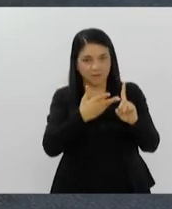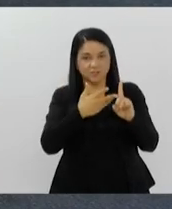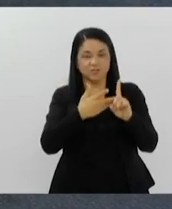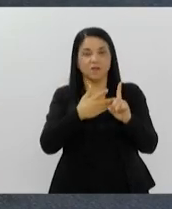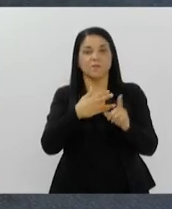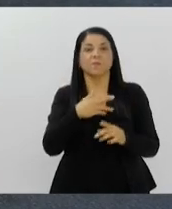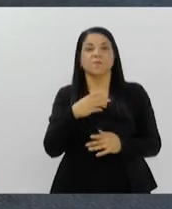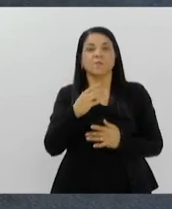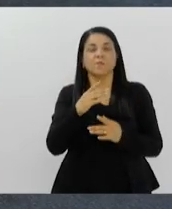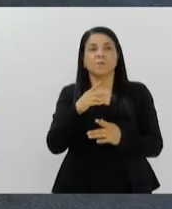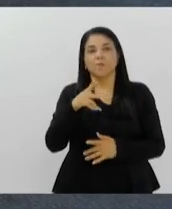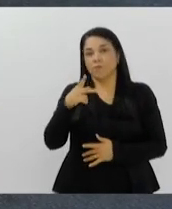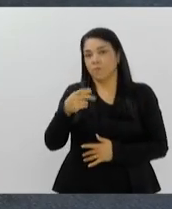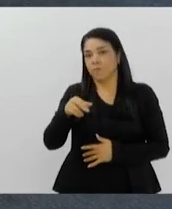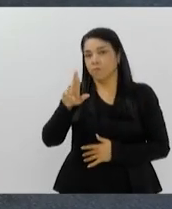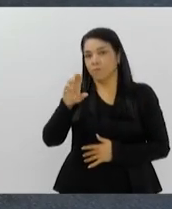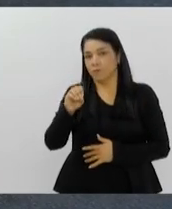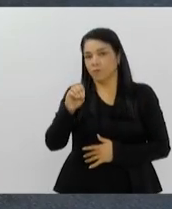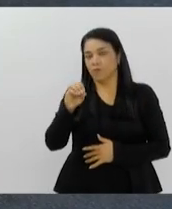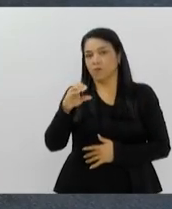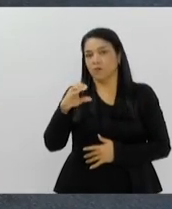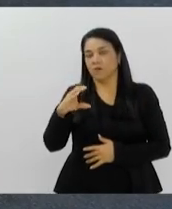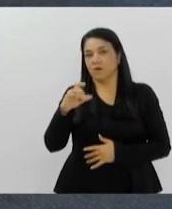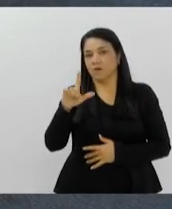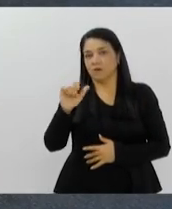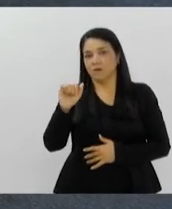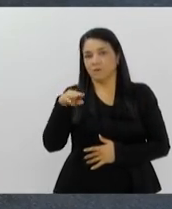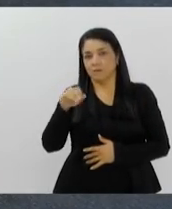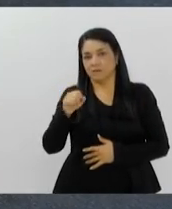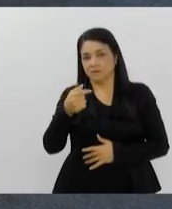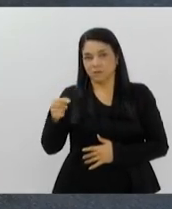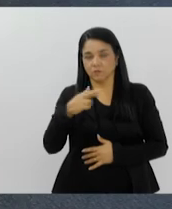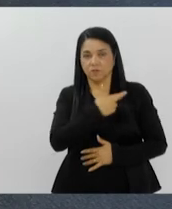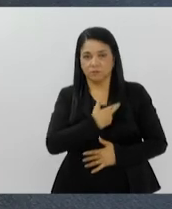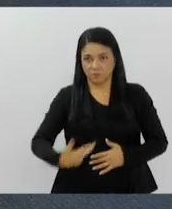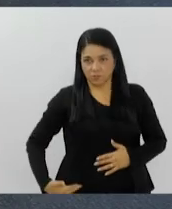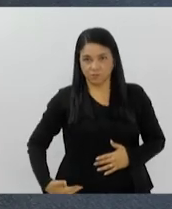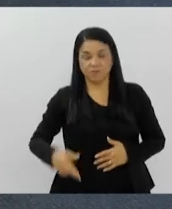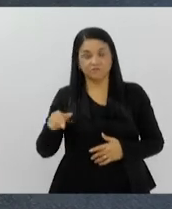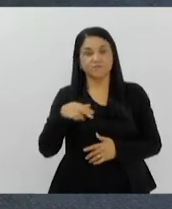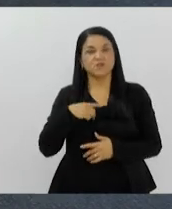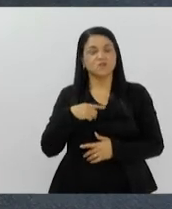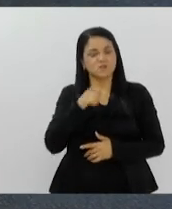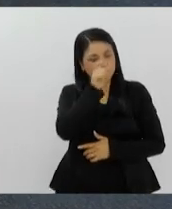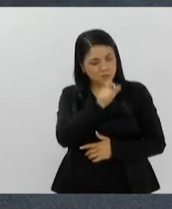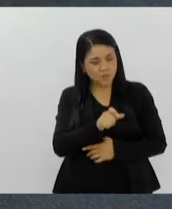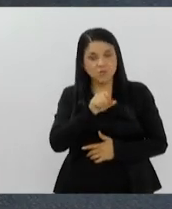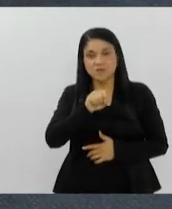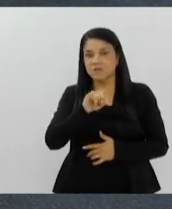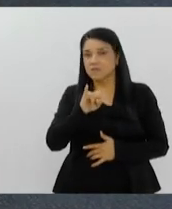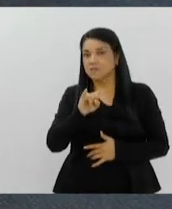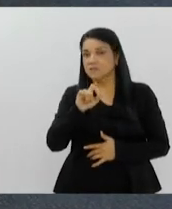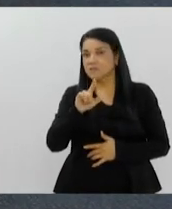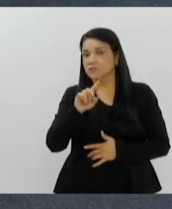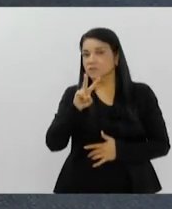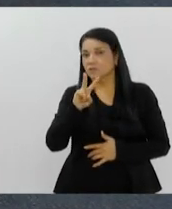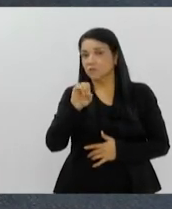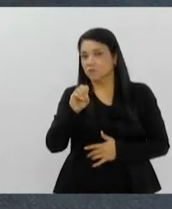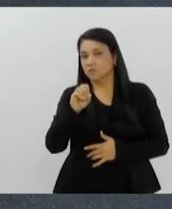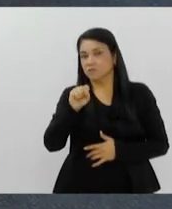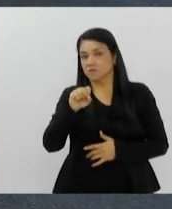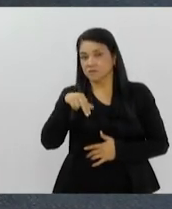realmente, o nosso Silvio Santos foi uma figura ímpar da